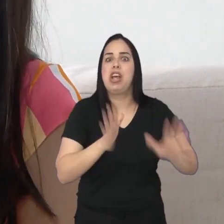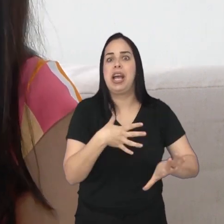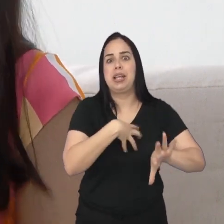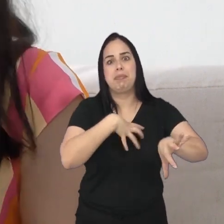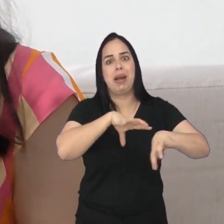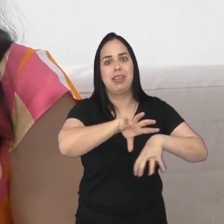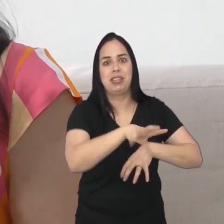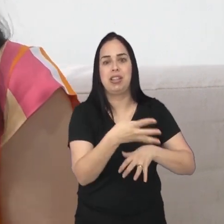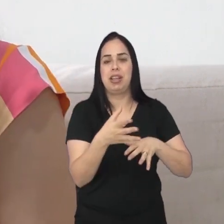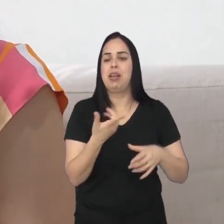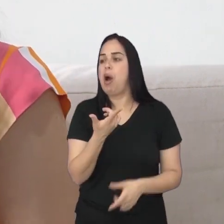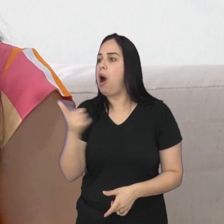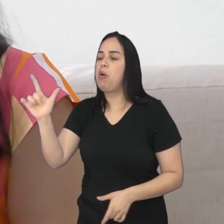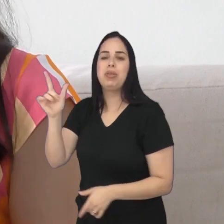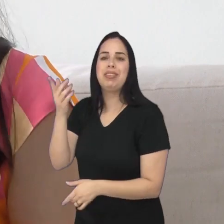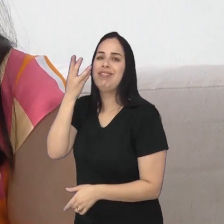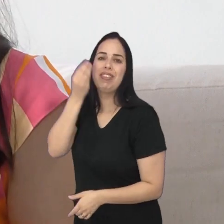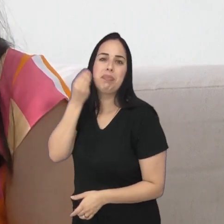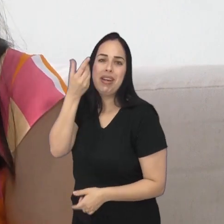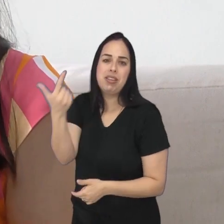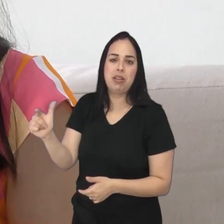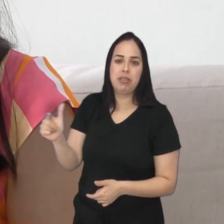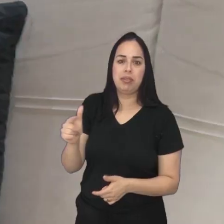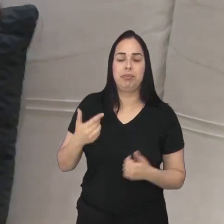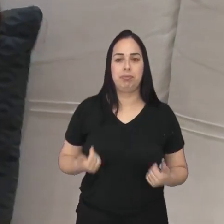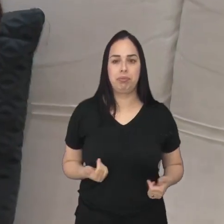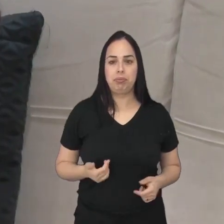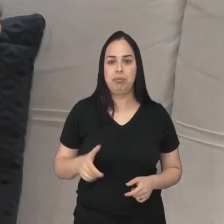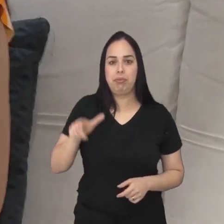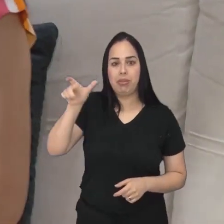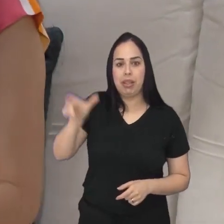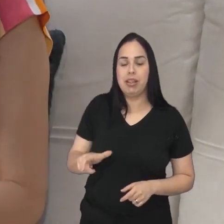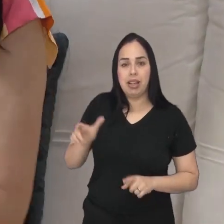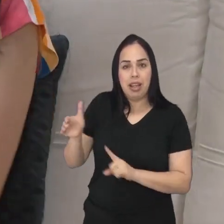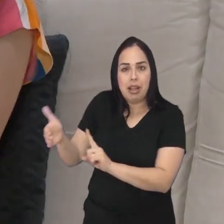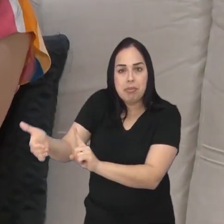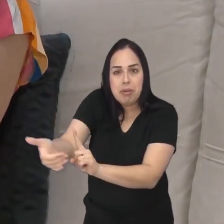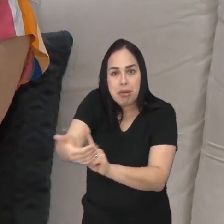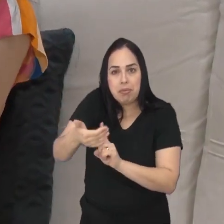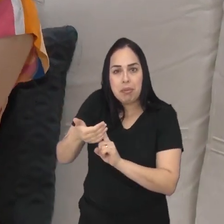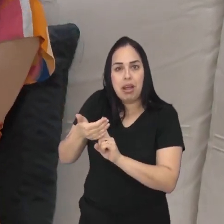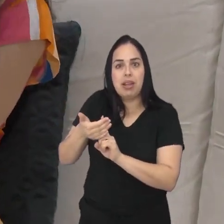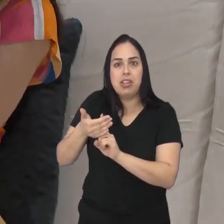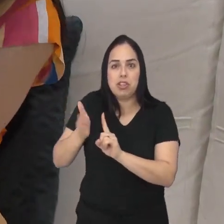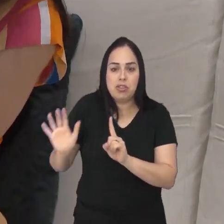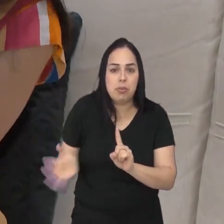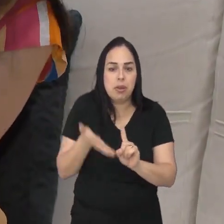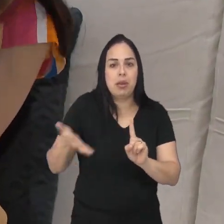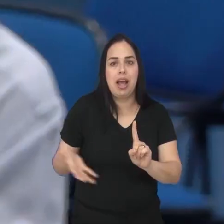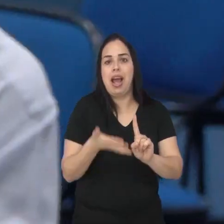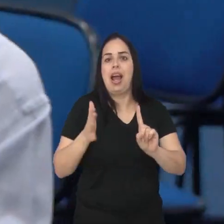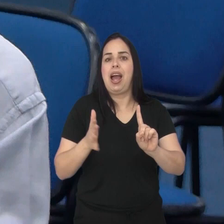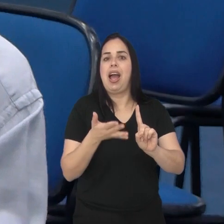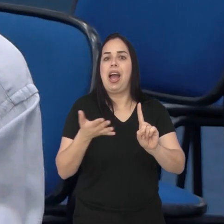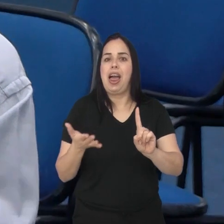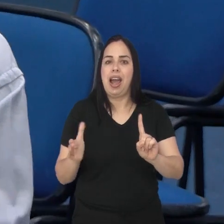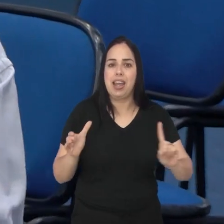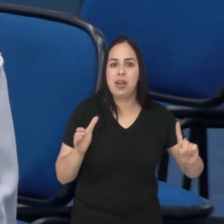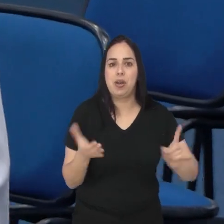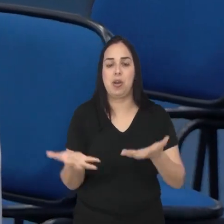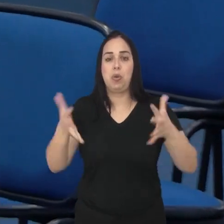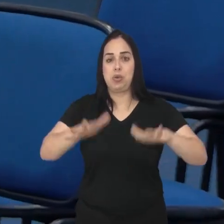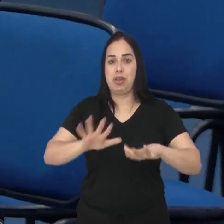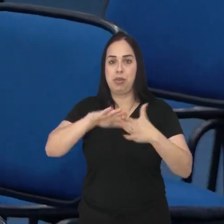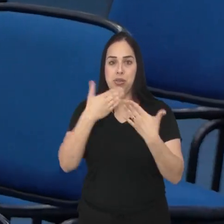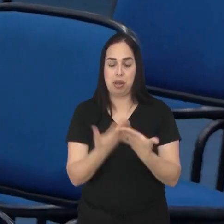maior do que as pessoas que não vivem a maternidade atípica. Para acolher mães como a Graciele e estimular a inclusão escolar, a Câmara aprovou um